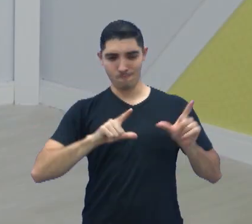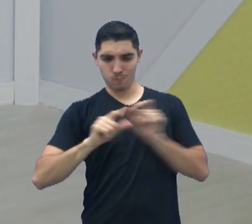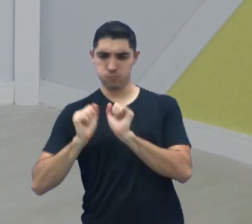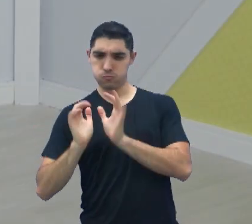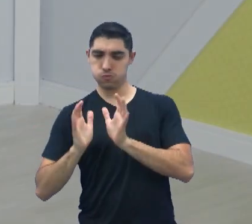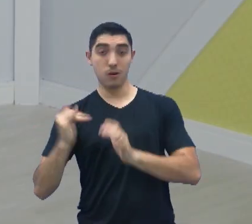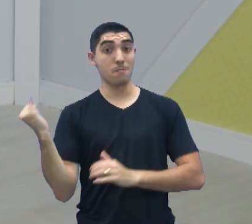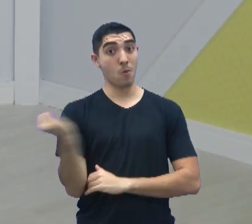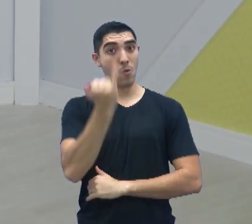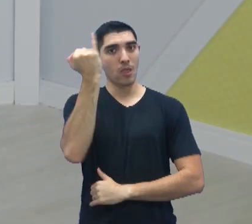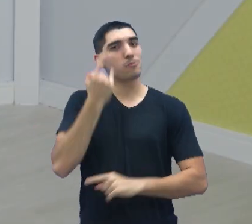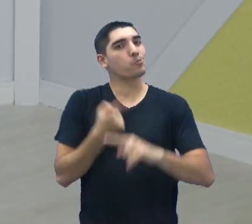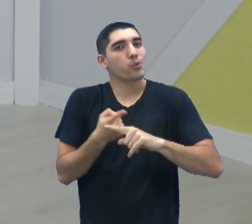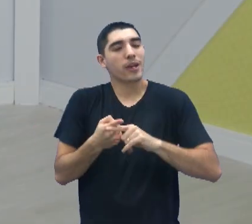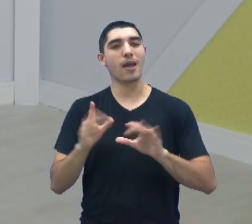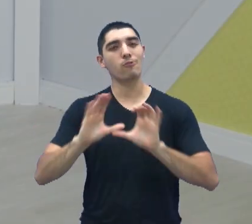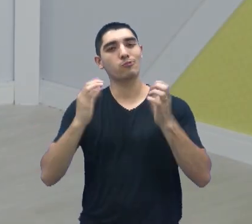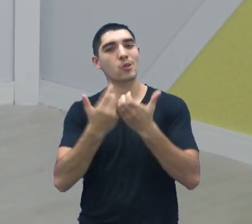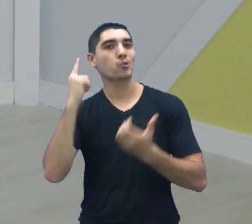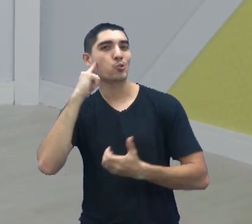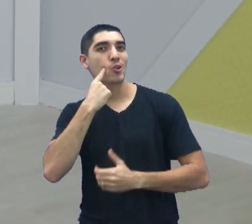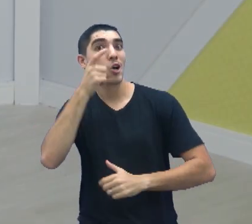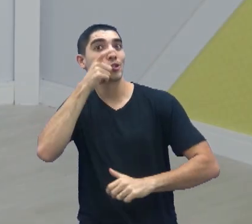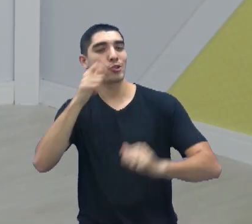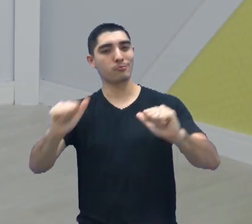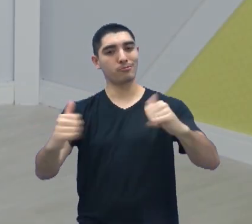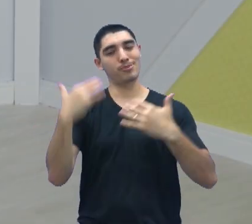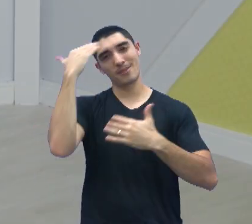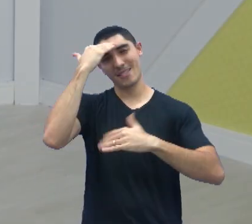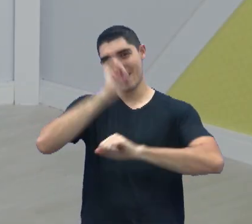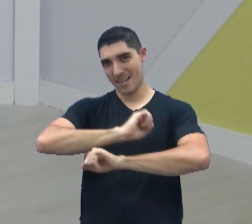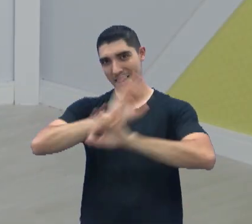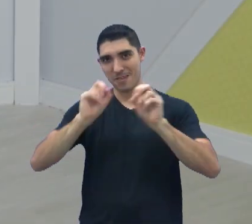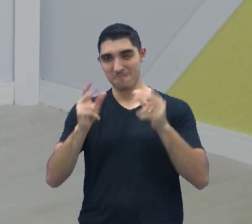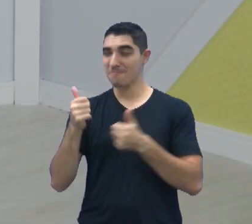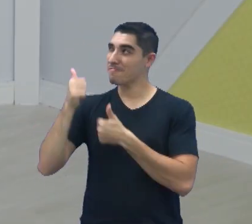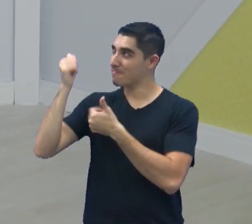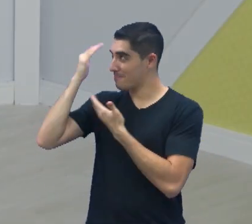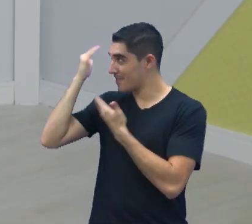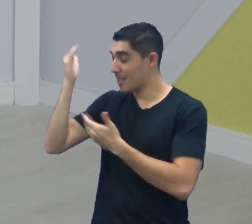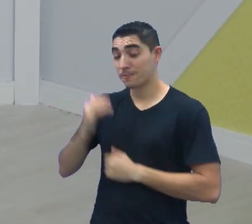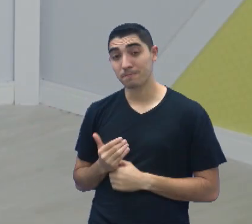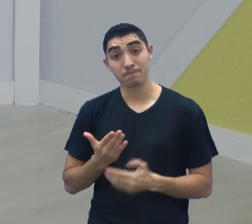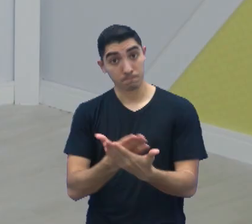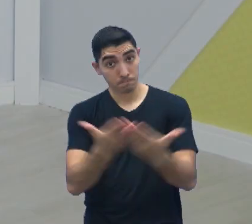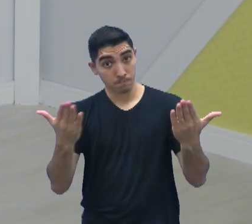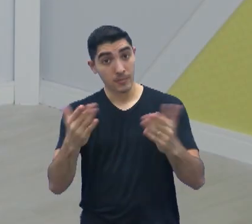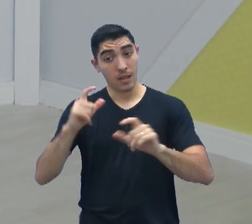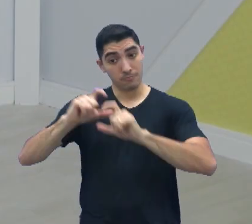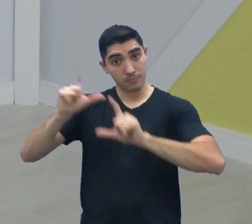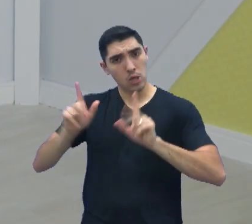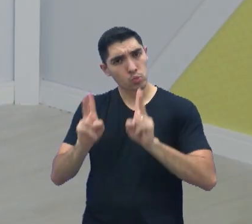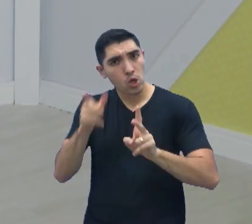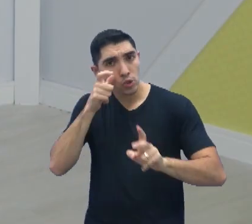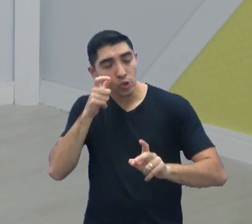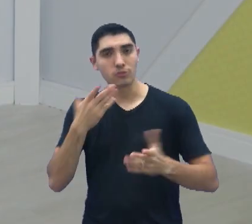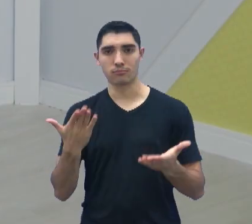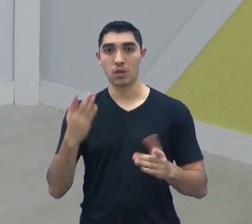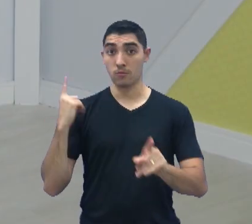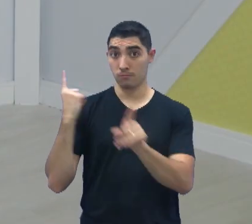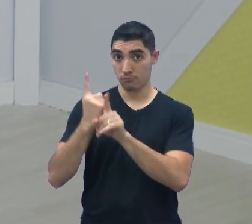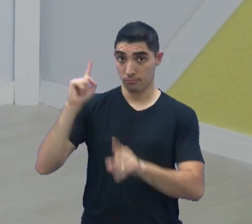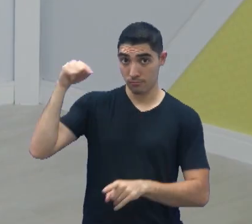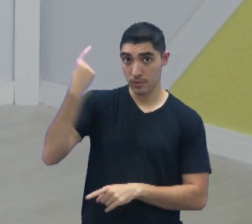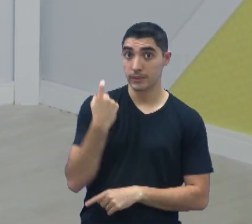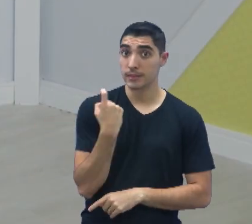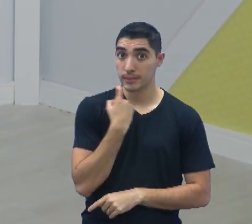levando a informação para a comunidade surda que acompanha o nosso programa. Siga com a TV Câmara. De minha parte, a gente volta na